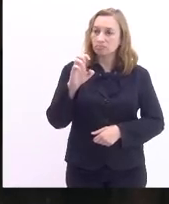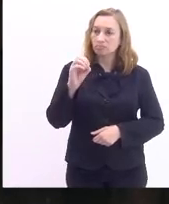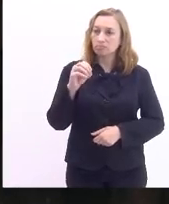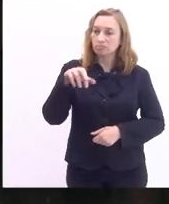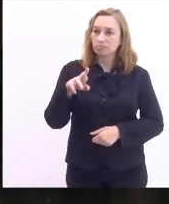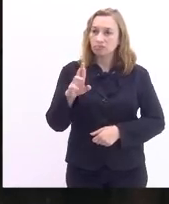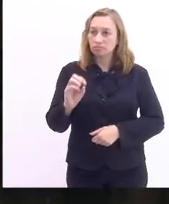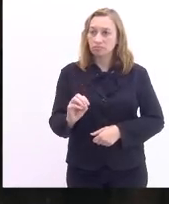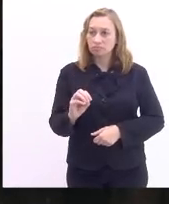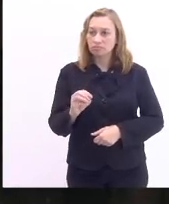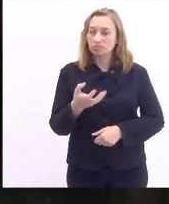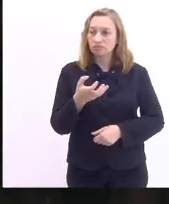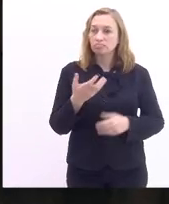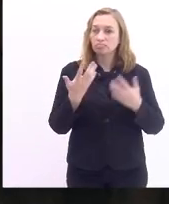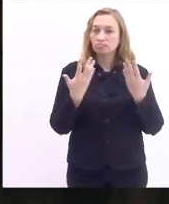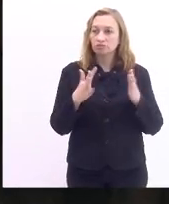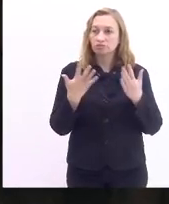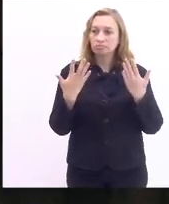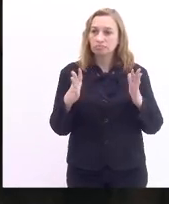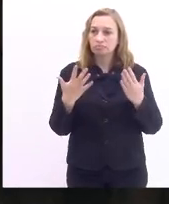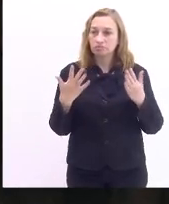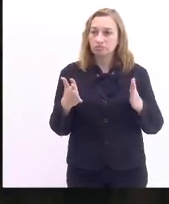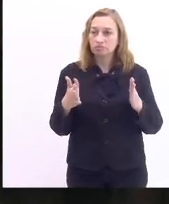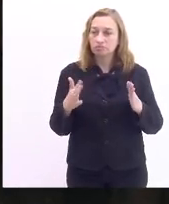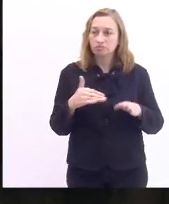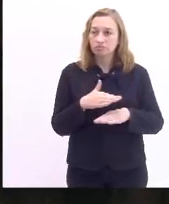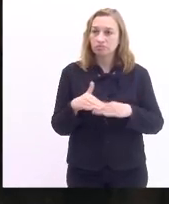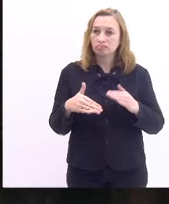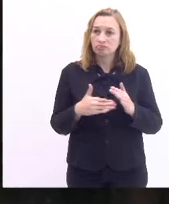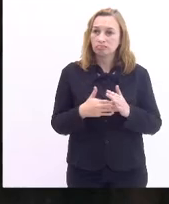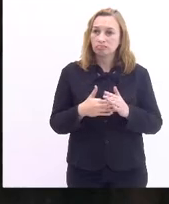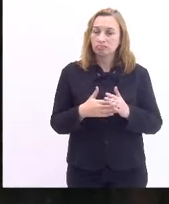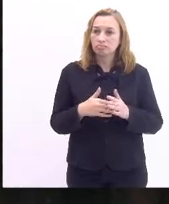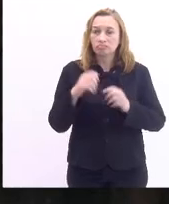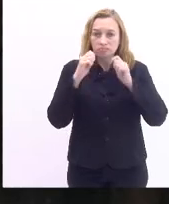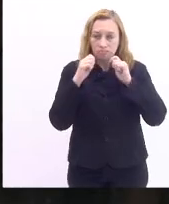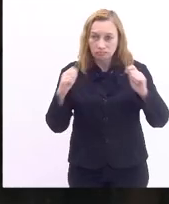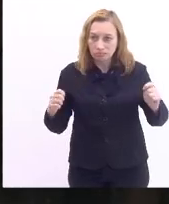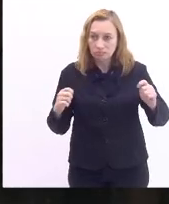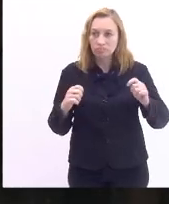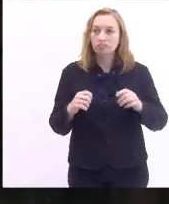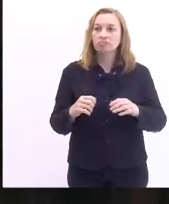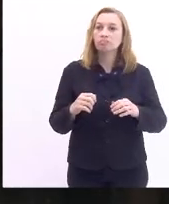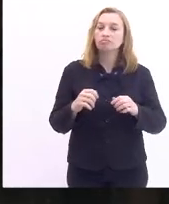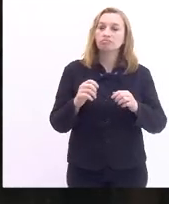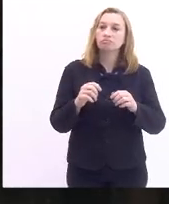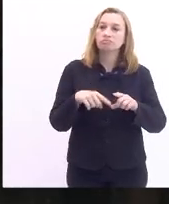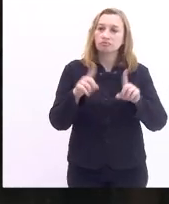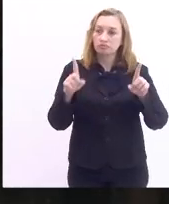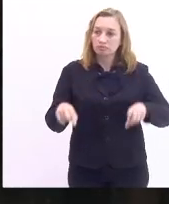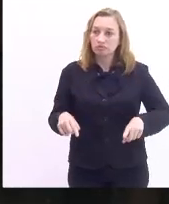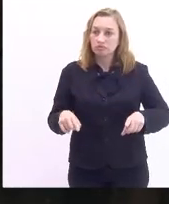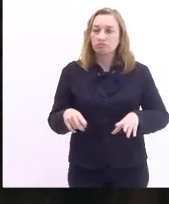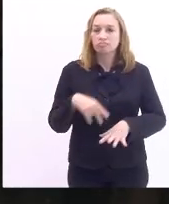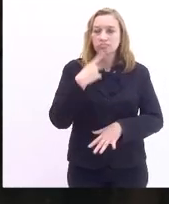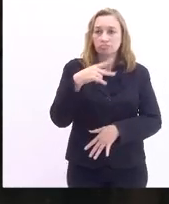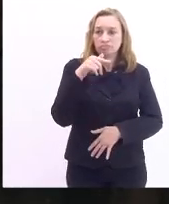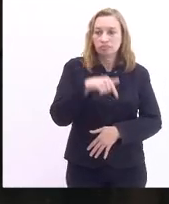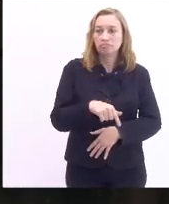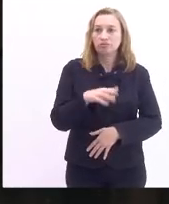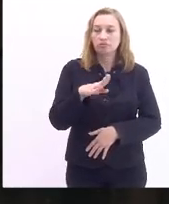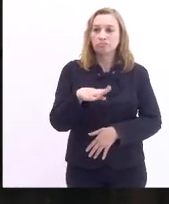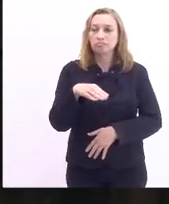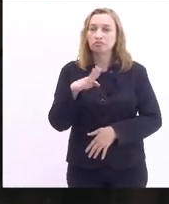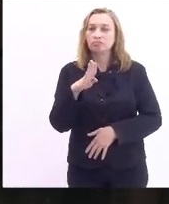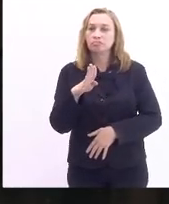Montalvão eu quero saudar todos aqueles assessores todos aqueles funcionários que como falou aqui o